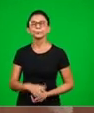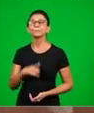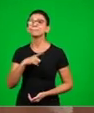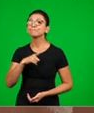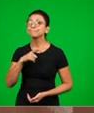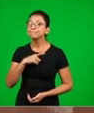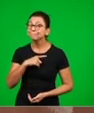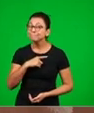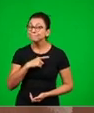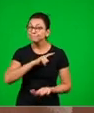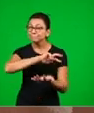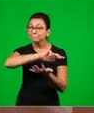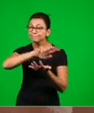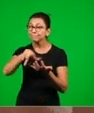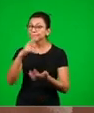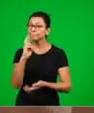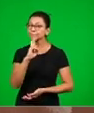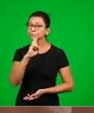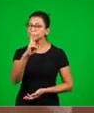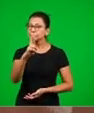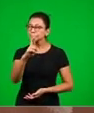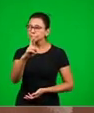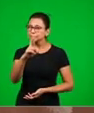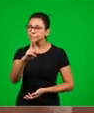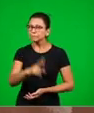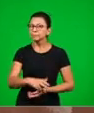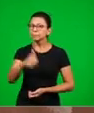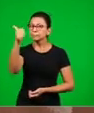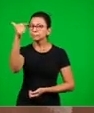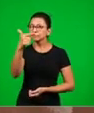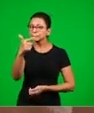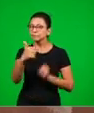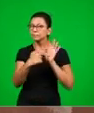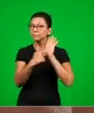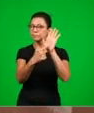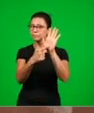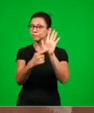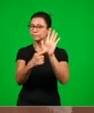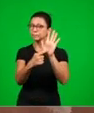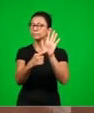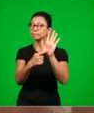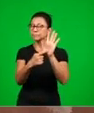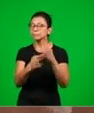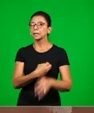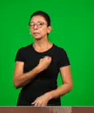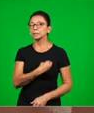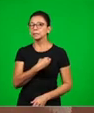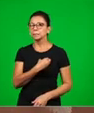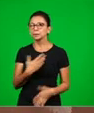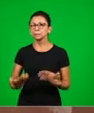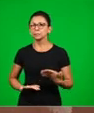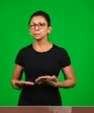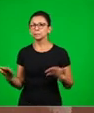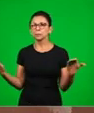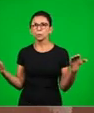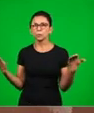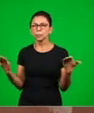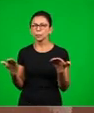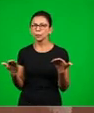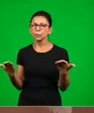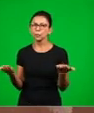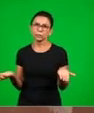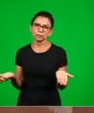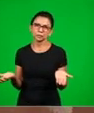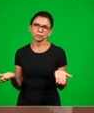resposta aqui é muito mais do que nós estamos dizendo aqui. A participação dos irmãos hoje, infelizmente,